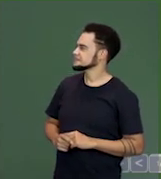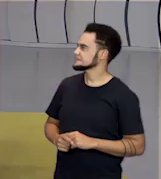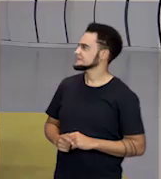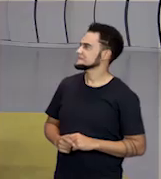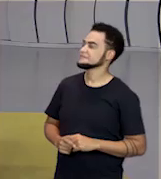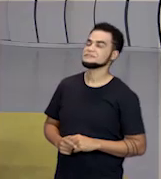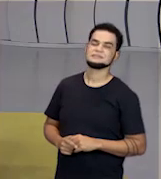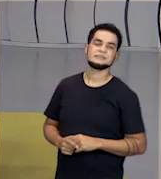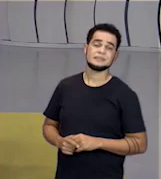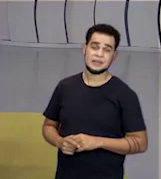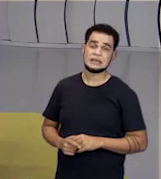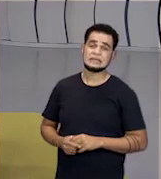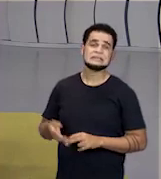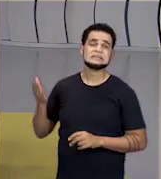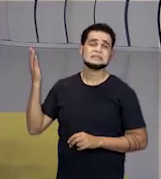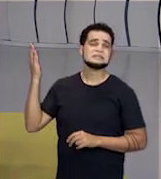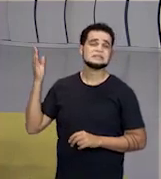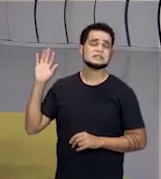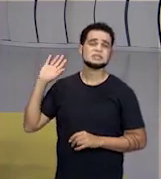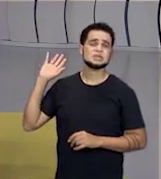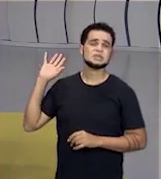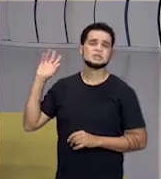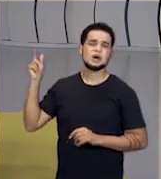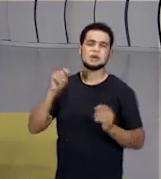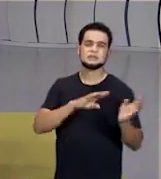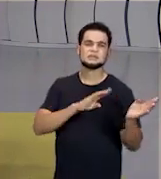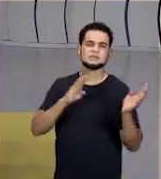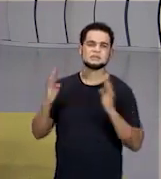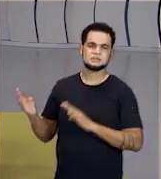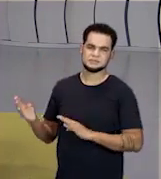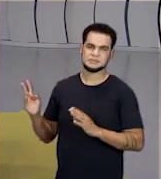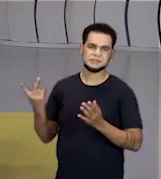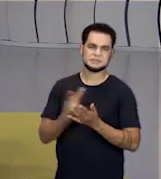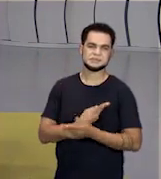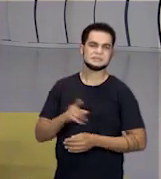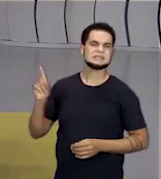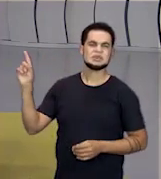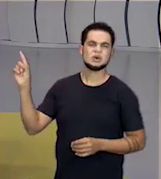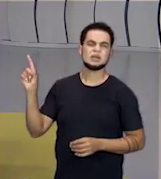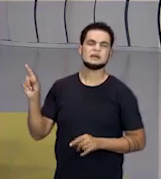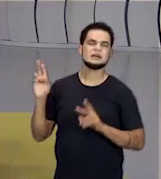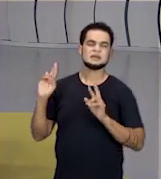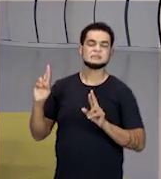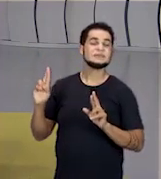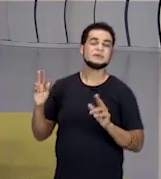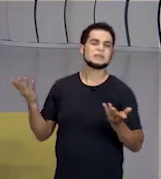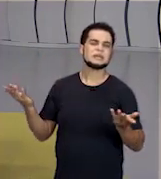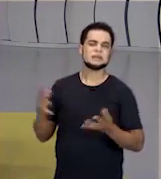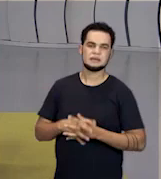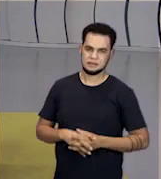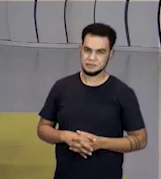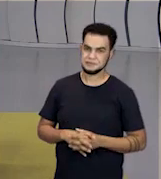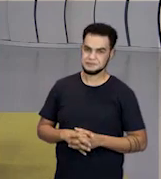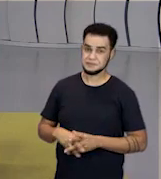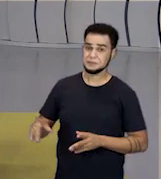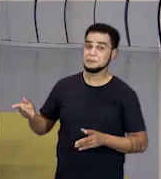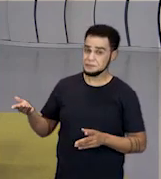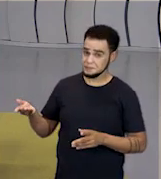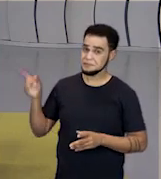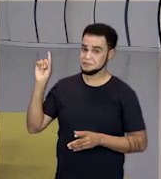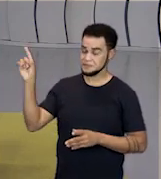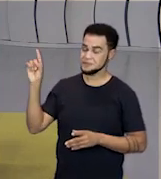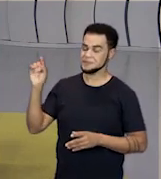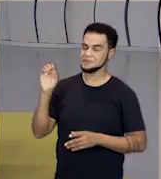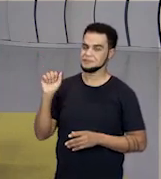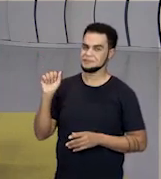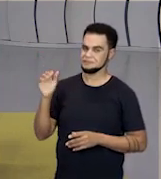Isso tudo aqui, então, esse processo todo que aconteceu, ele foi responsável para quê? Para que essas bactérias